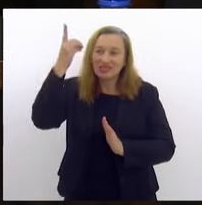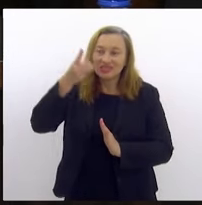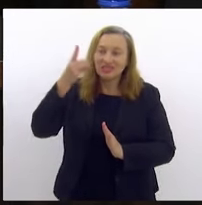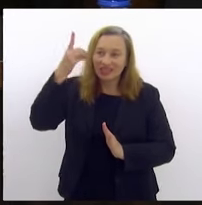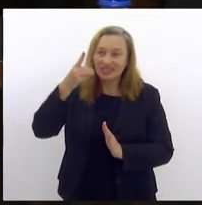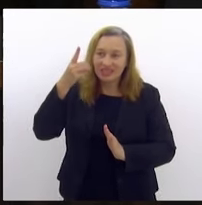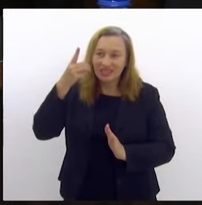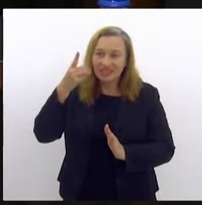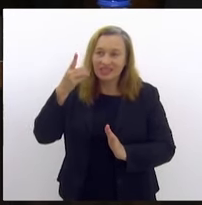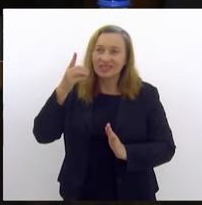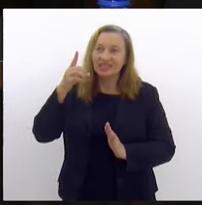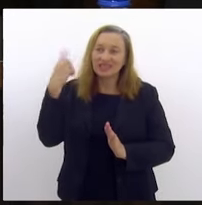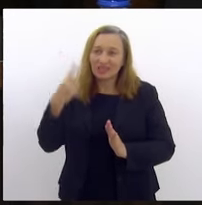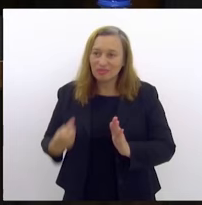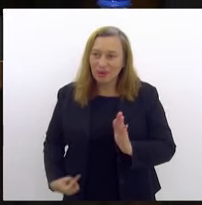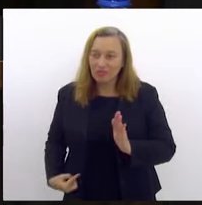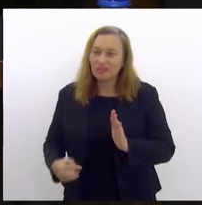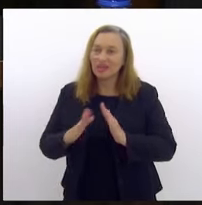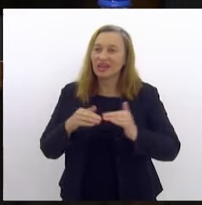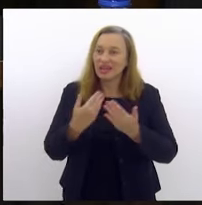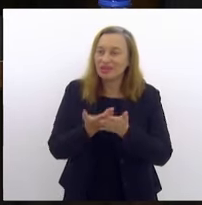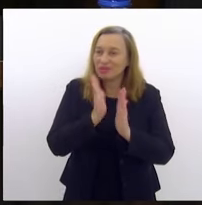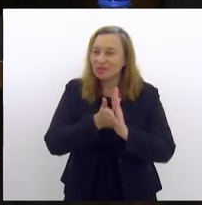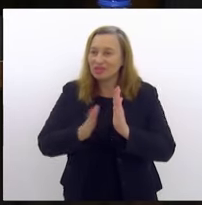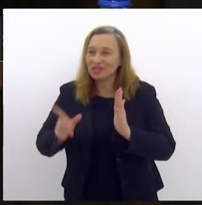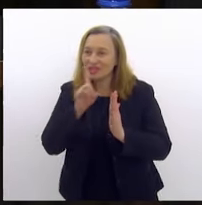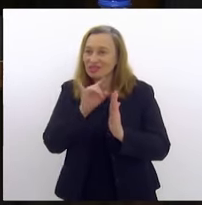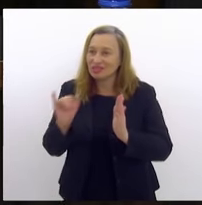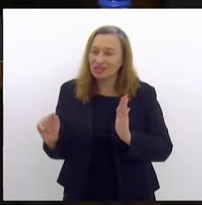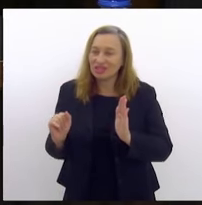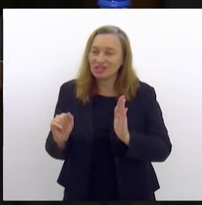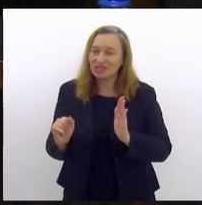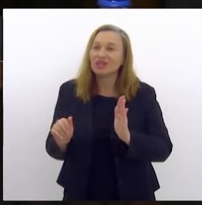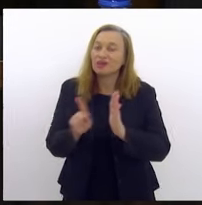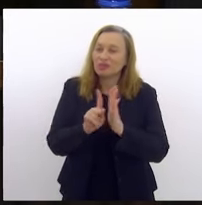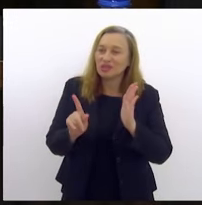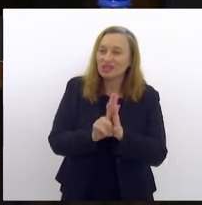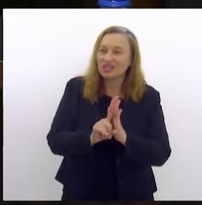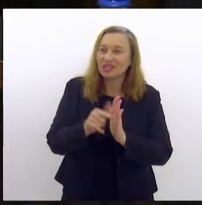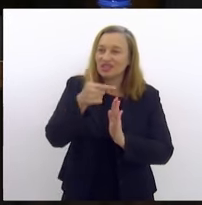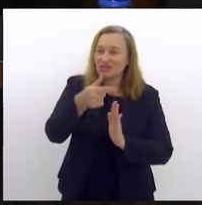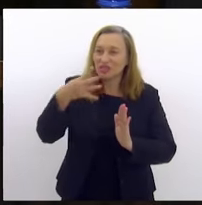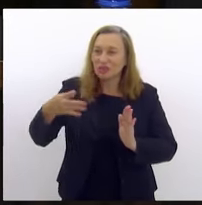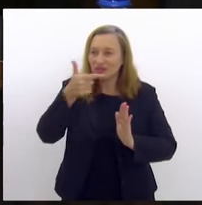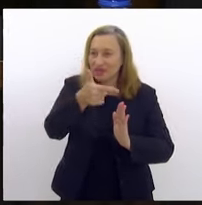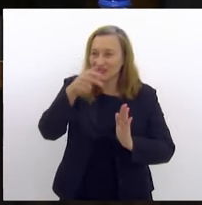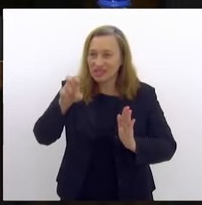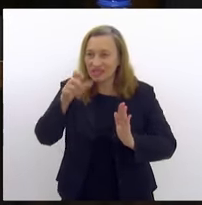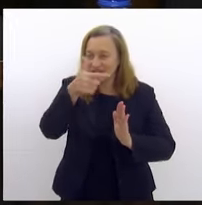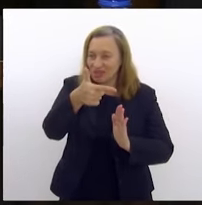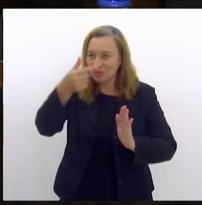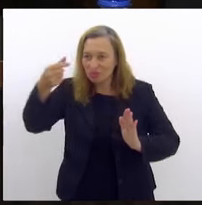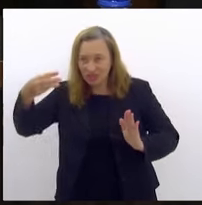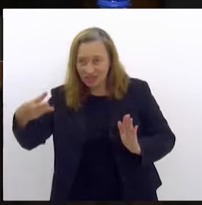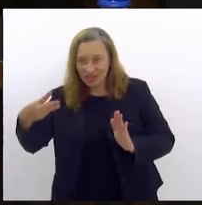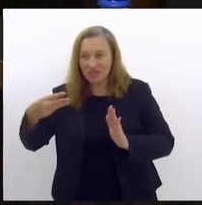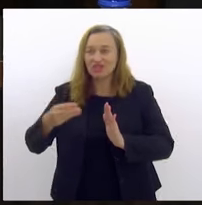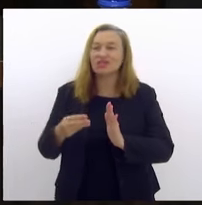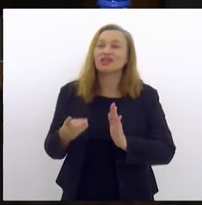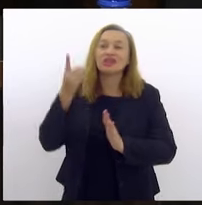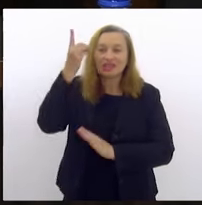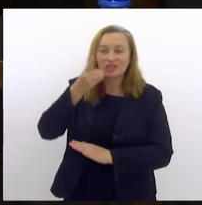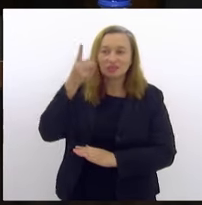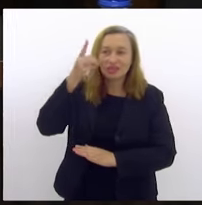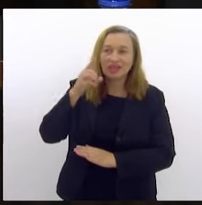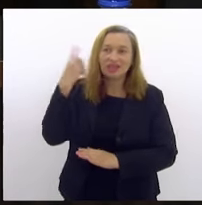da deputada Dani Balbi. Requerimento de inclusão na ordem do dia do projeto de lei 2425 de 2023 da